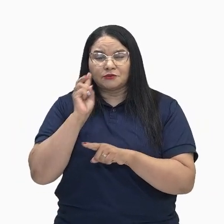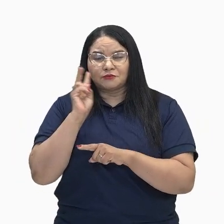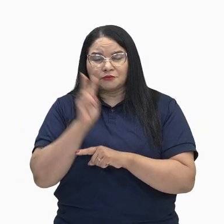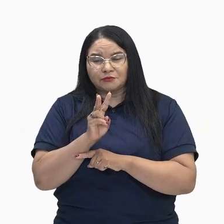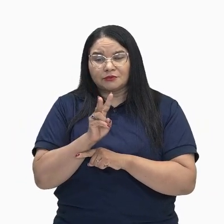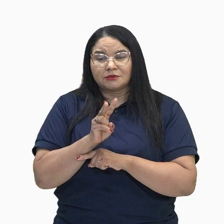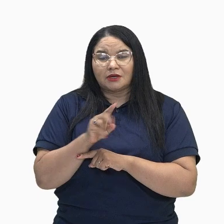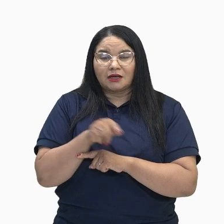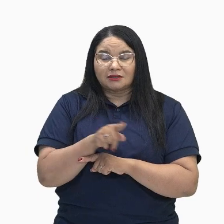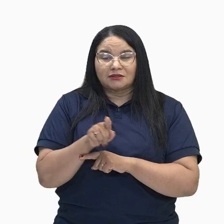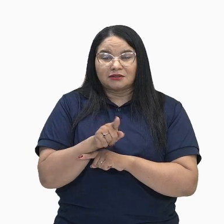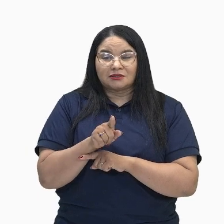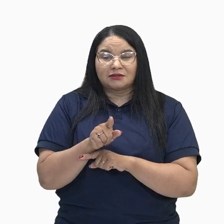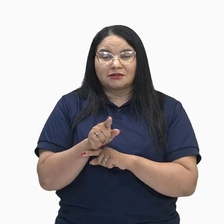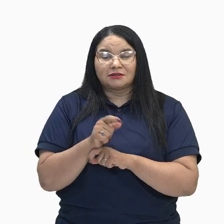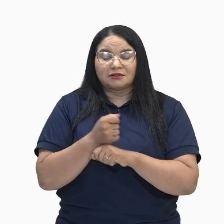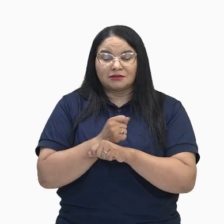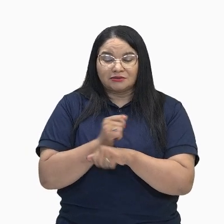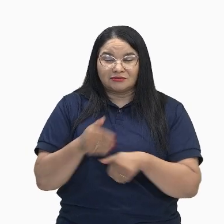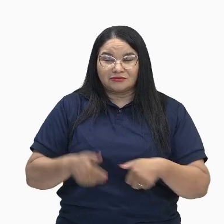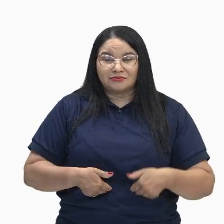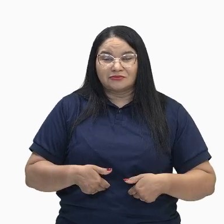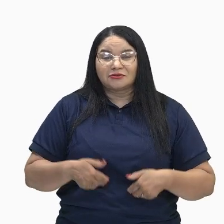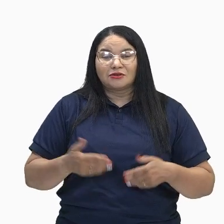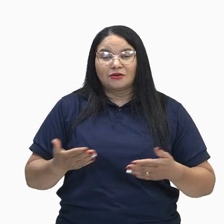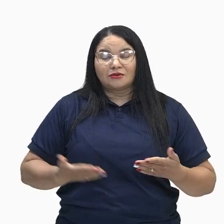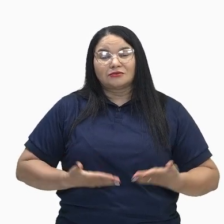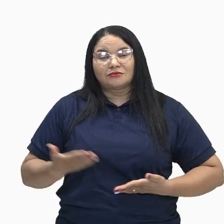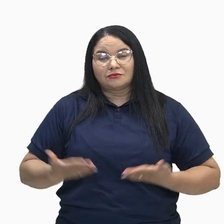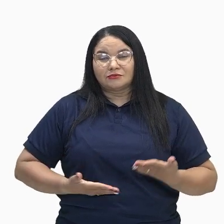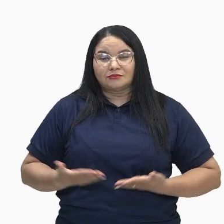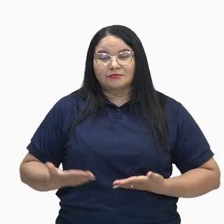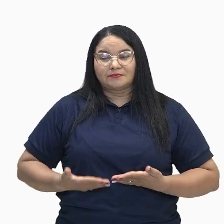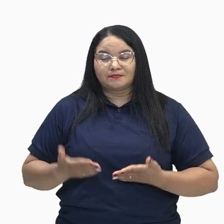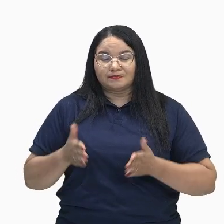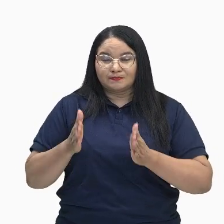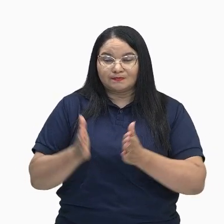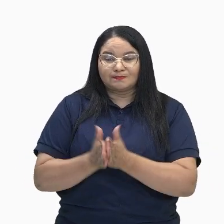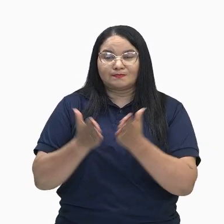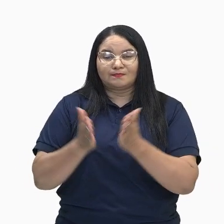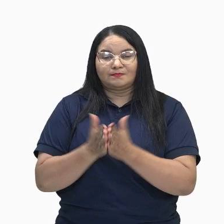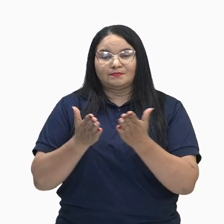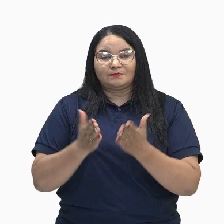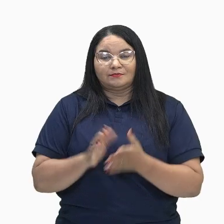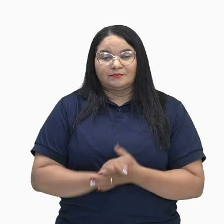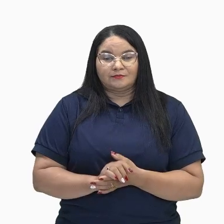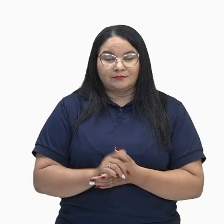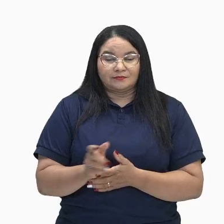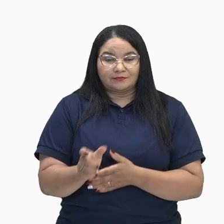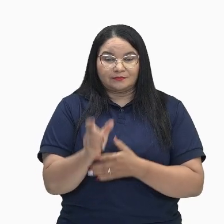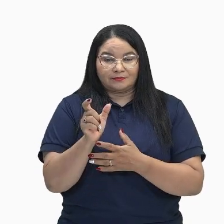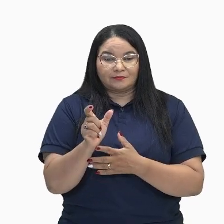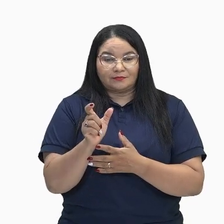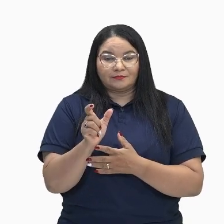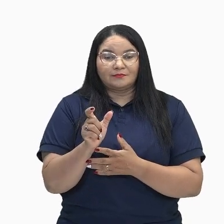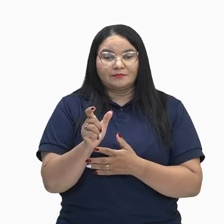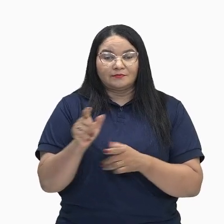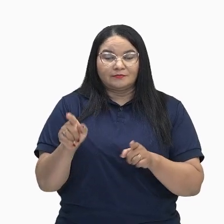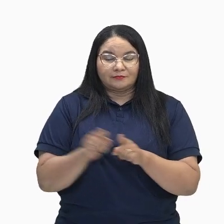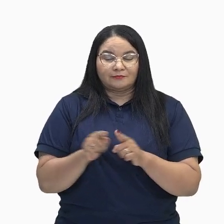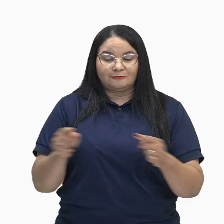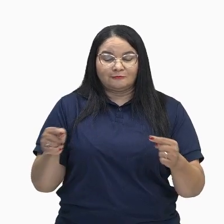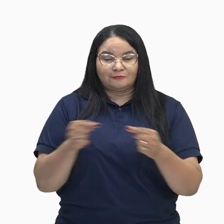servidão e os espetáculos de extrema miséria. Então, a própria palavra que encerra, né, esse